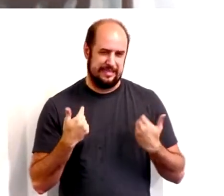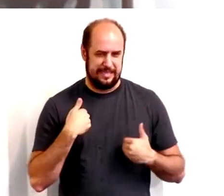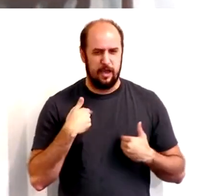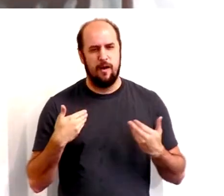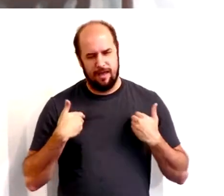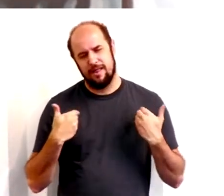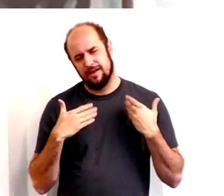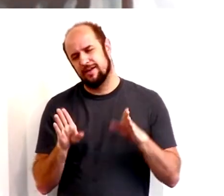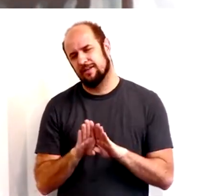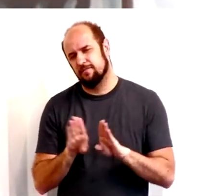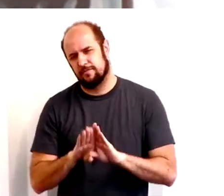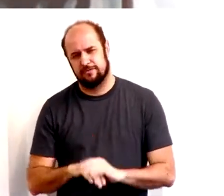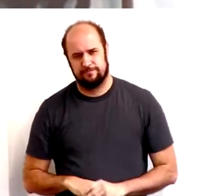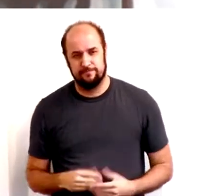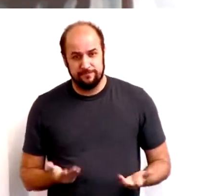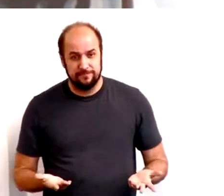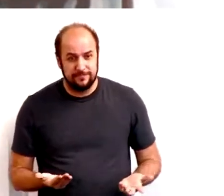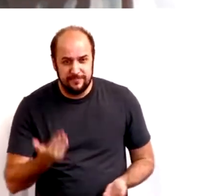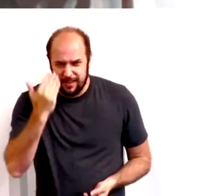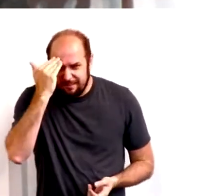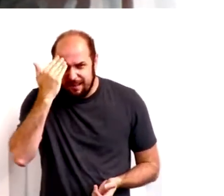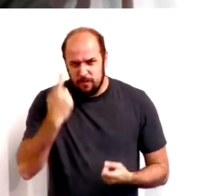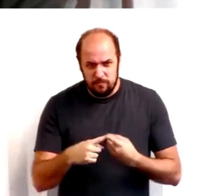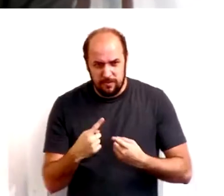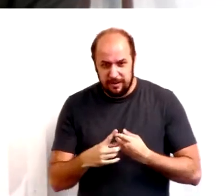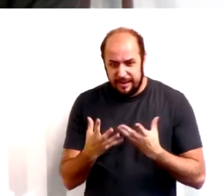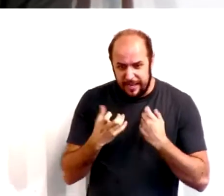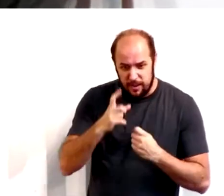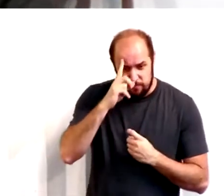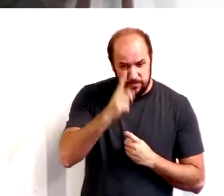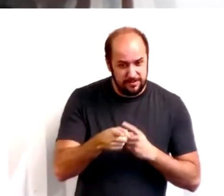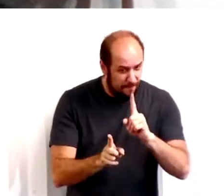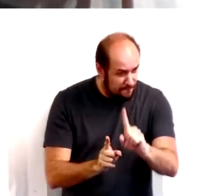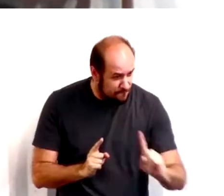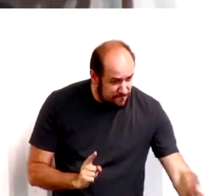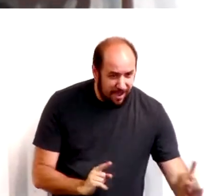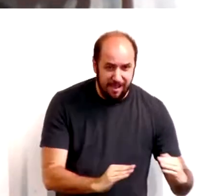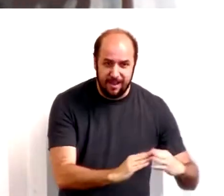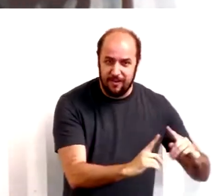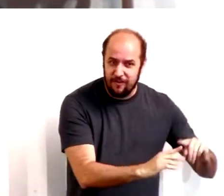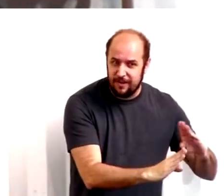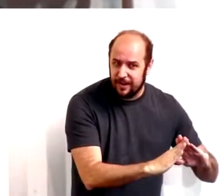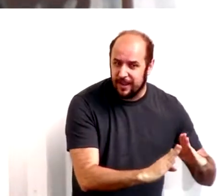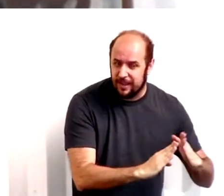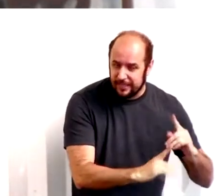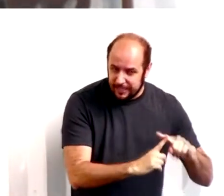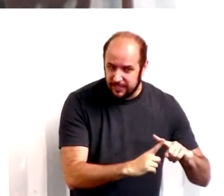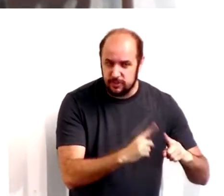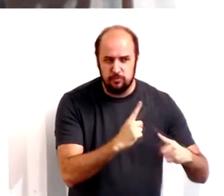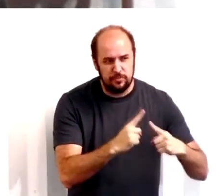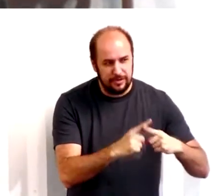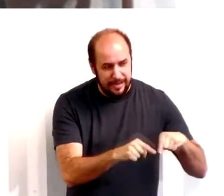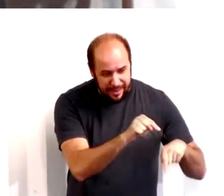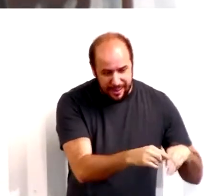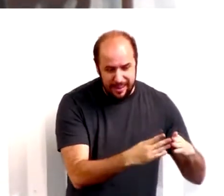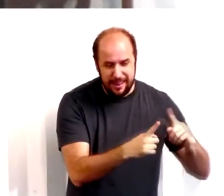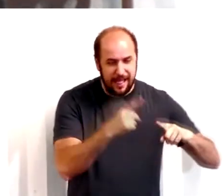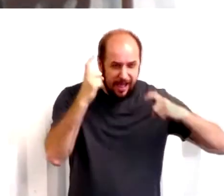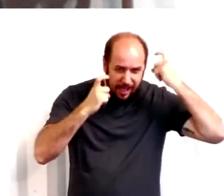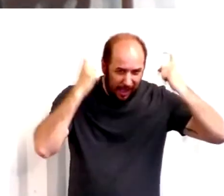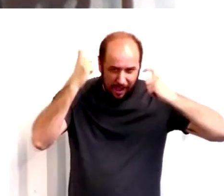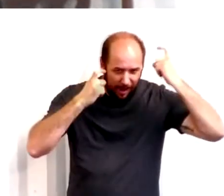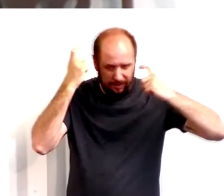Então, por que Paulo queria enviar Epafrodito? Porque Epafrodito, ele era alguém que